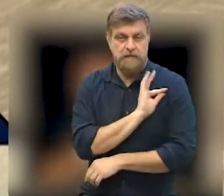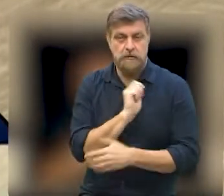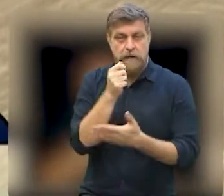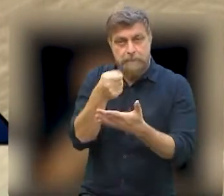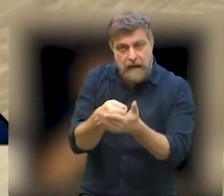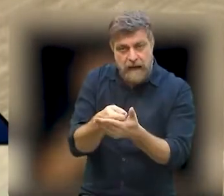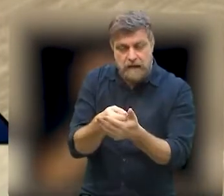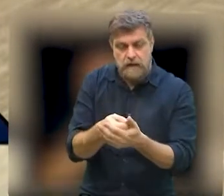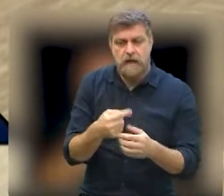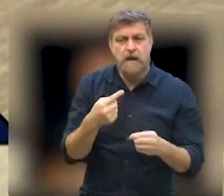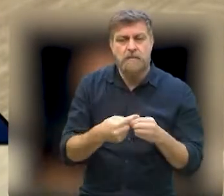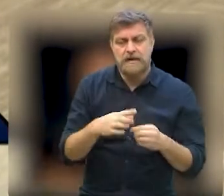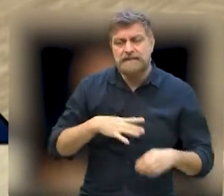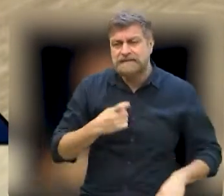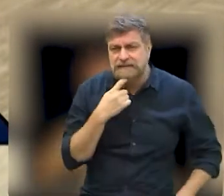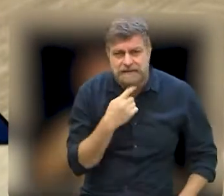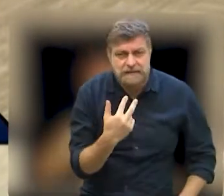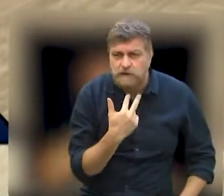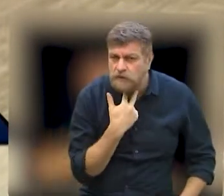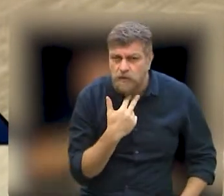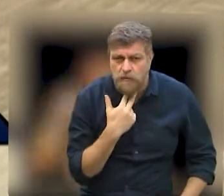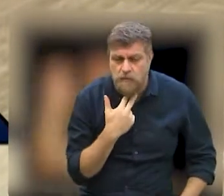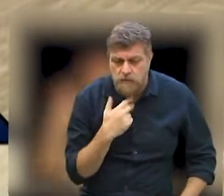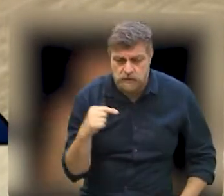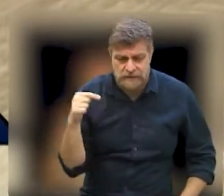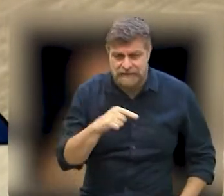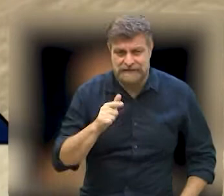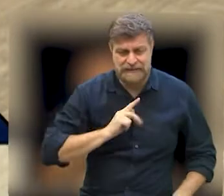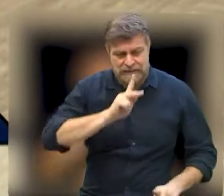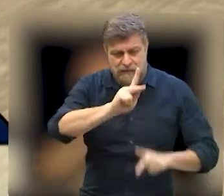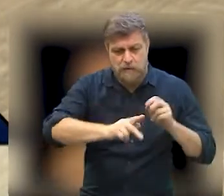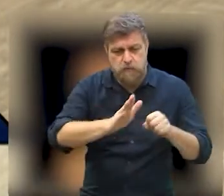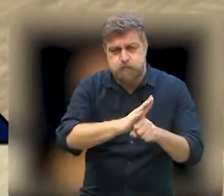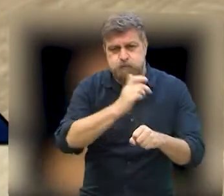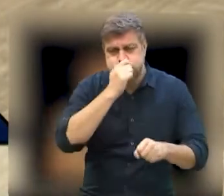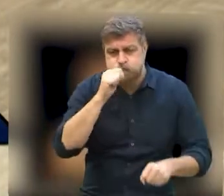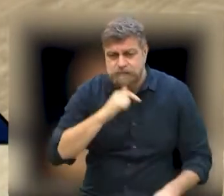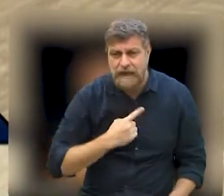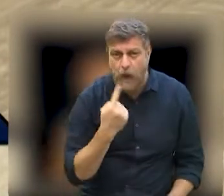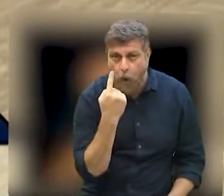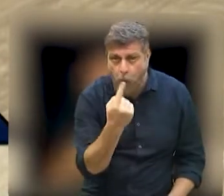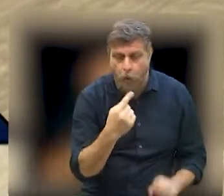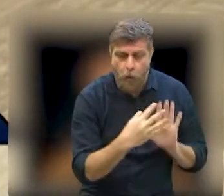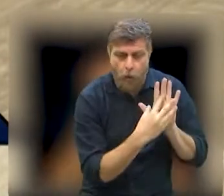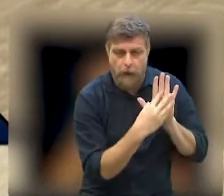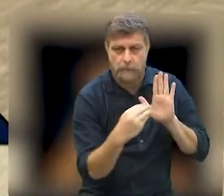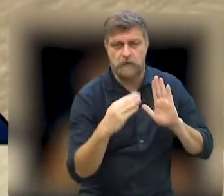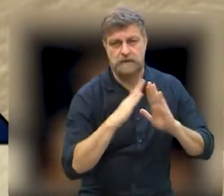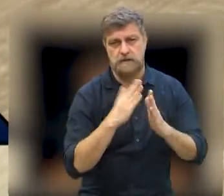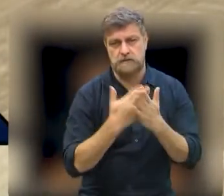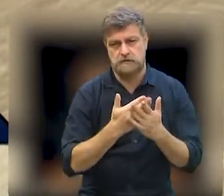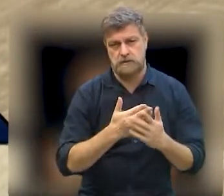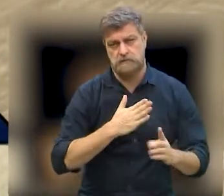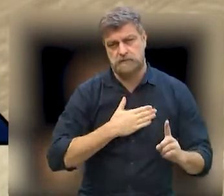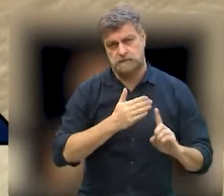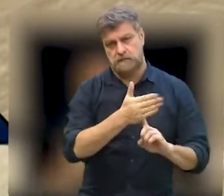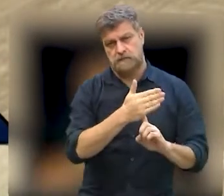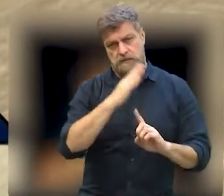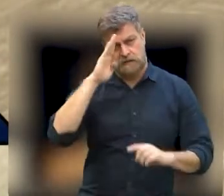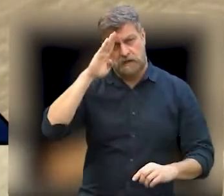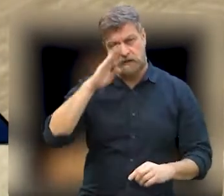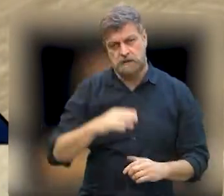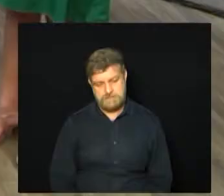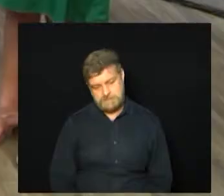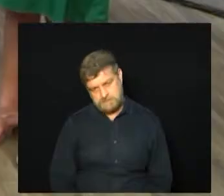modelo autofomentado. Então, por que Campinas não pode, dentro de um universo tão grande que nós temos, ter esse modelo já